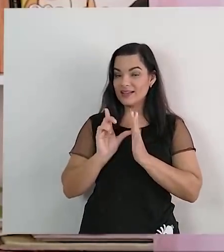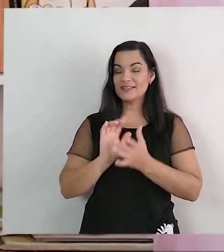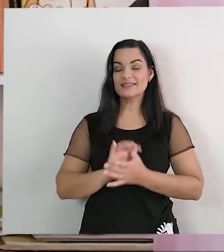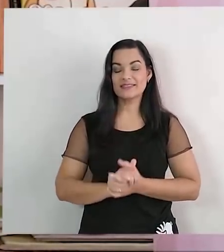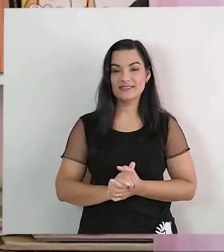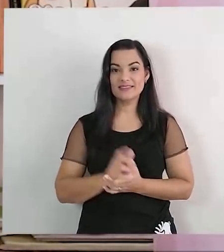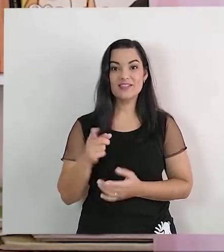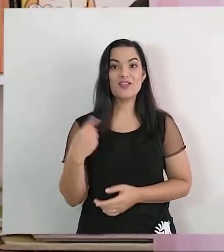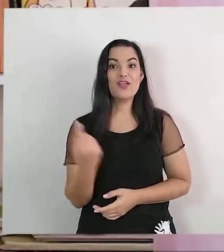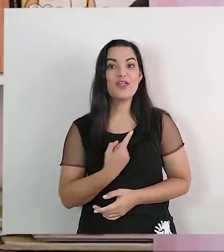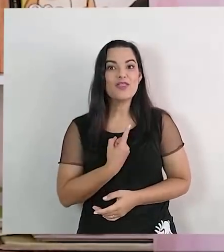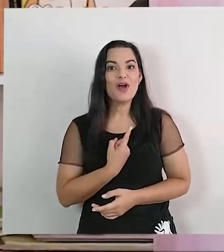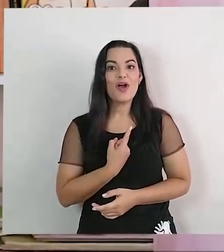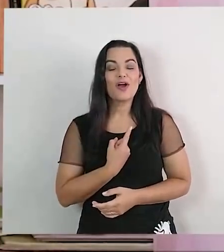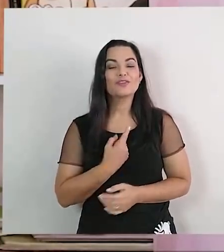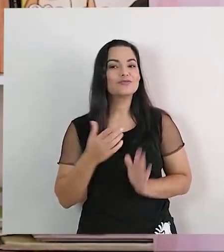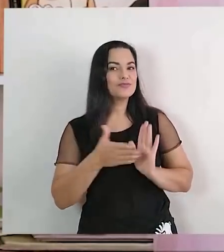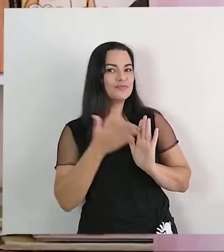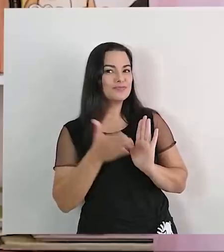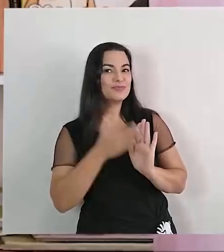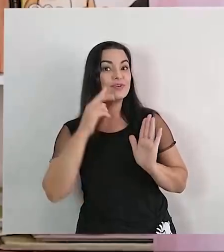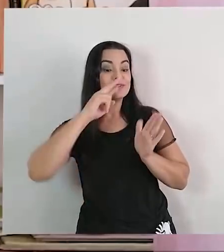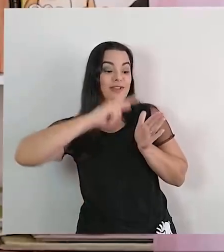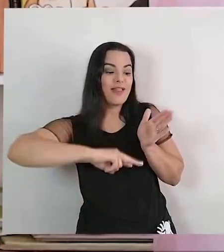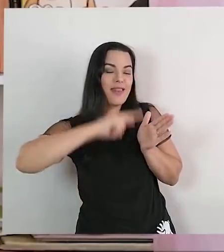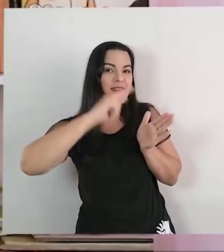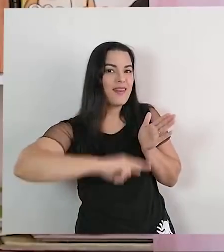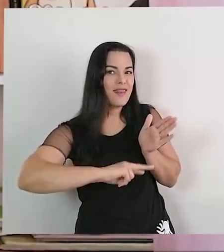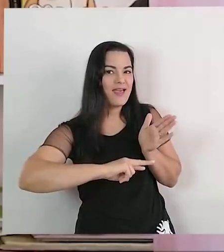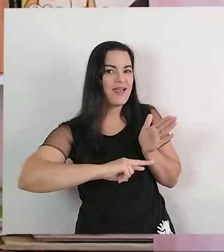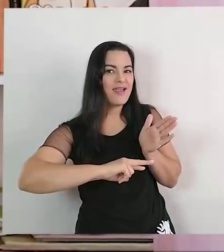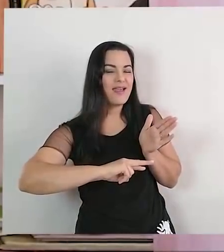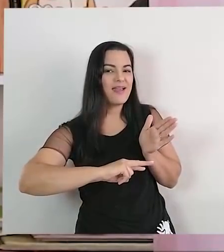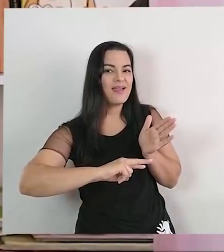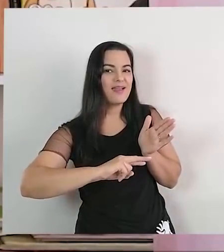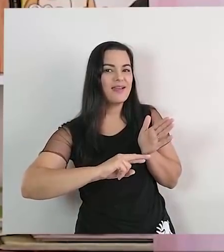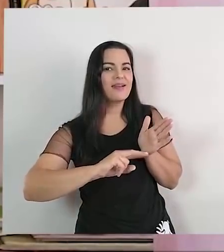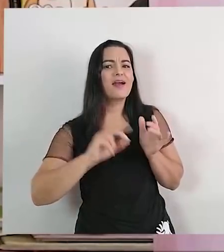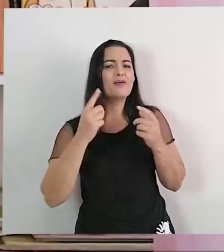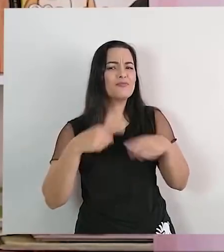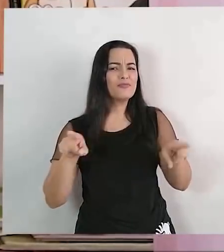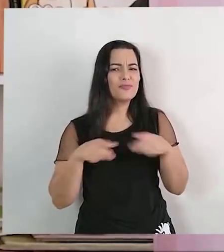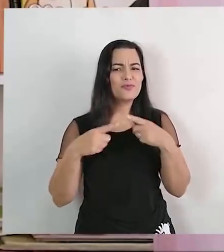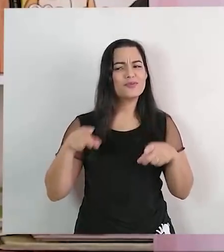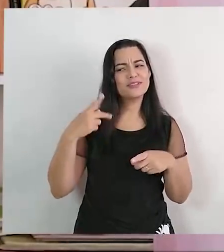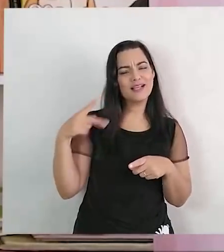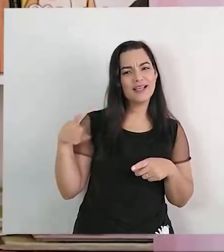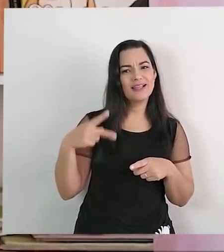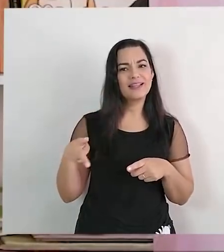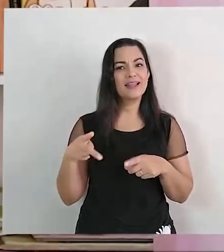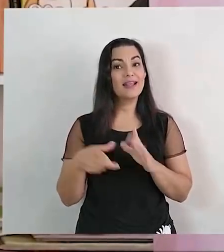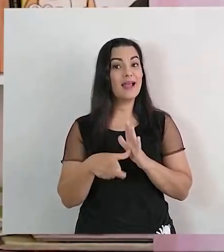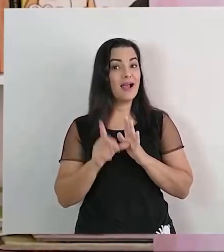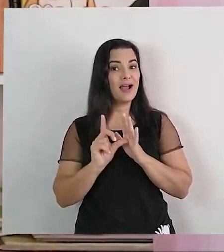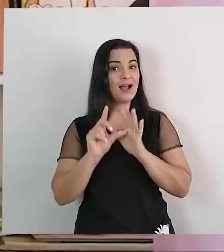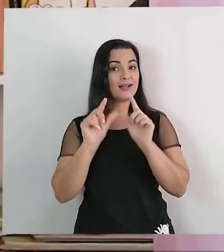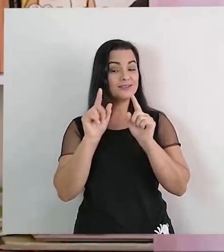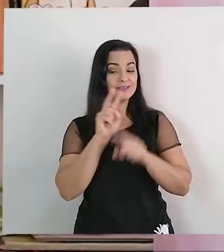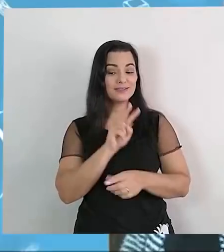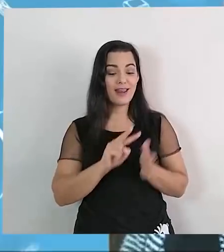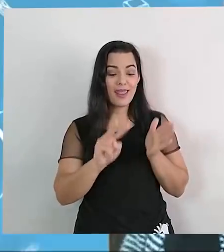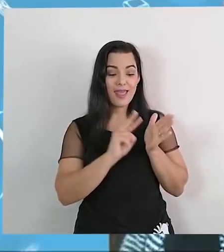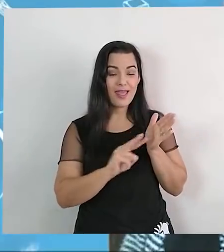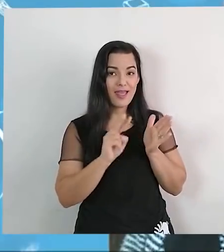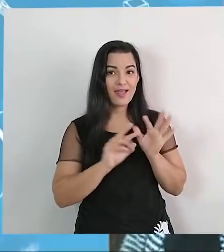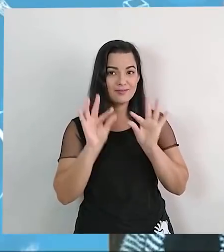dele ensinar a brincadeira, nós vamos fazer uma proposta de leitura da letra da música. Põe na